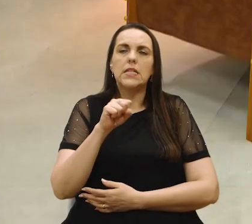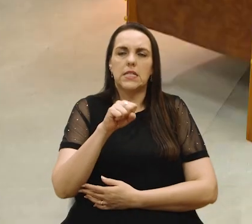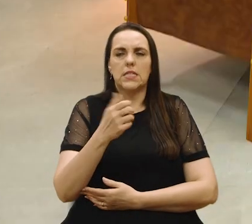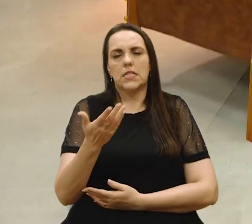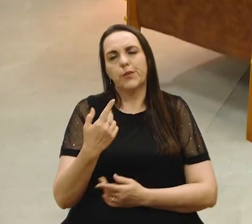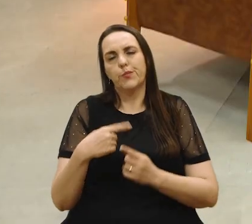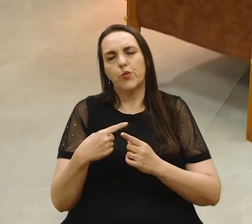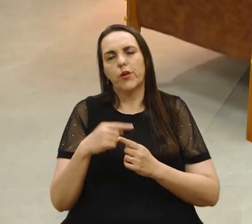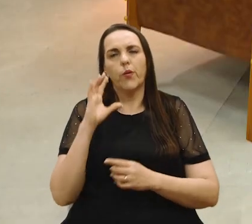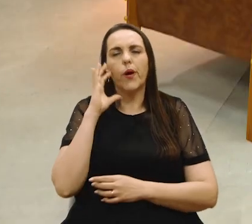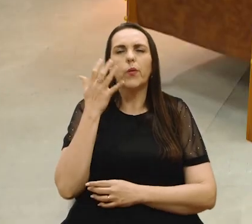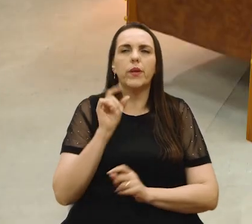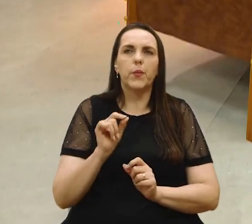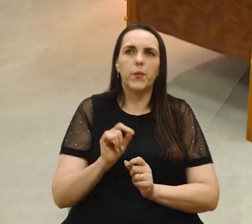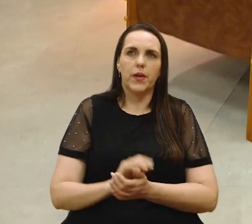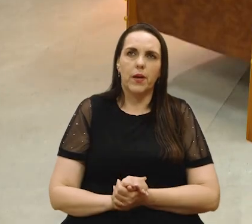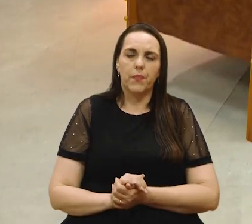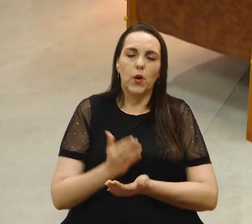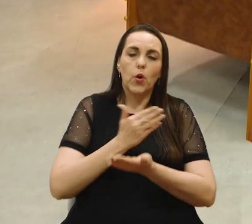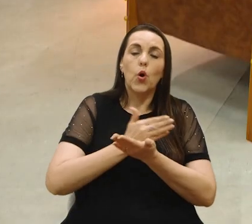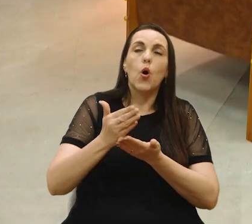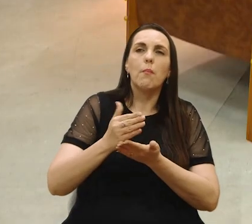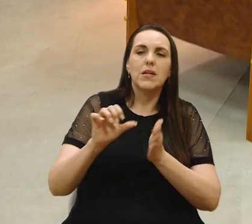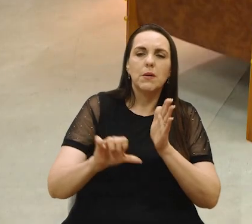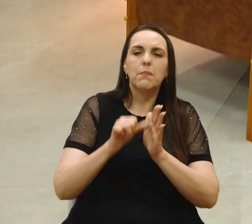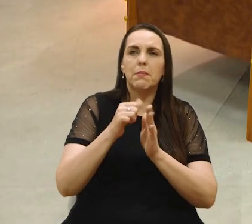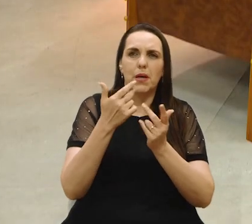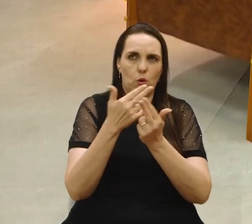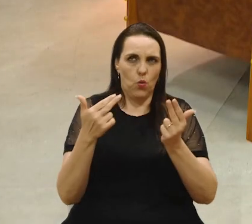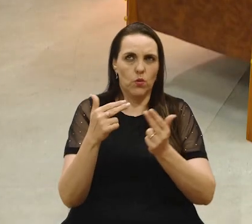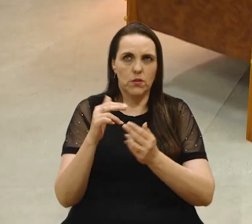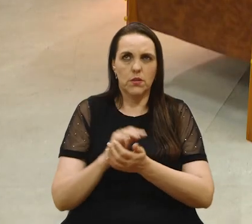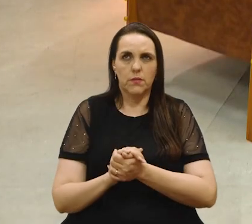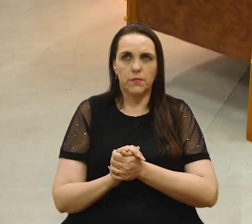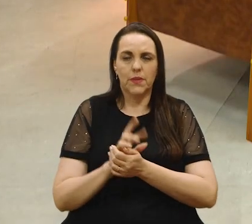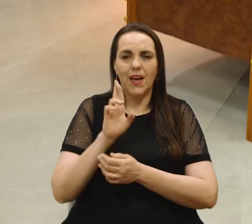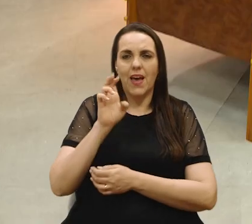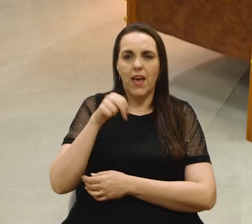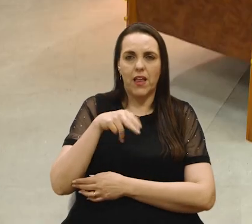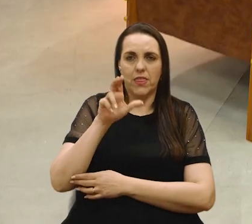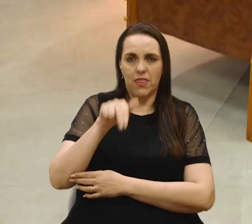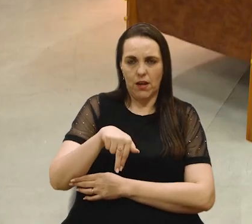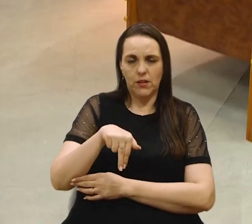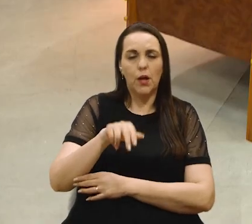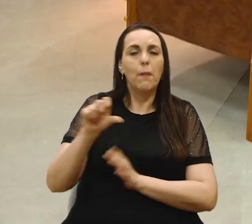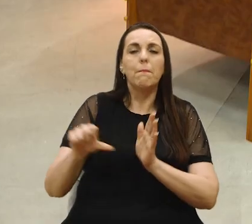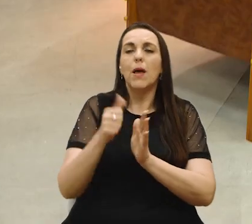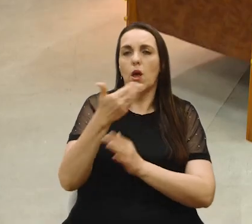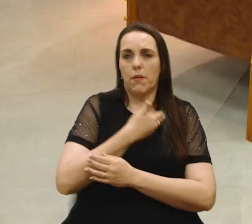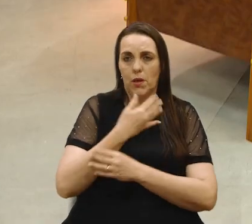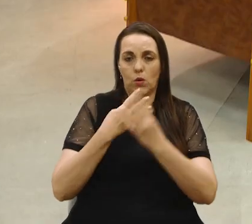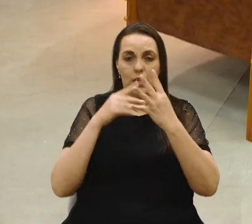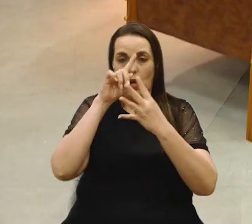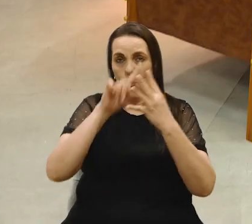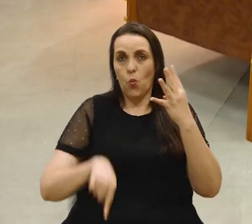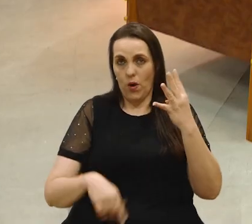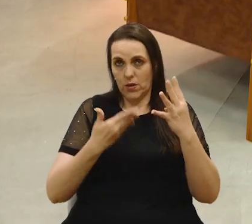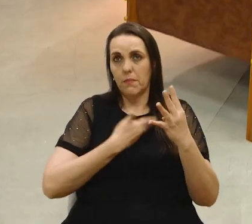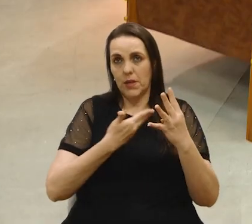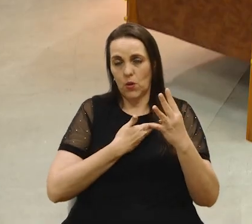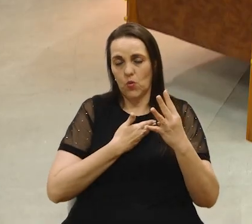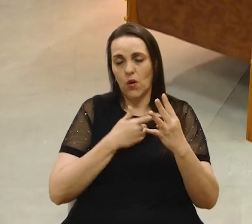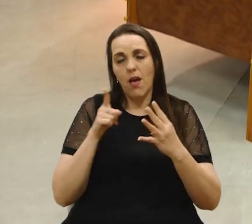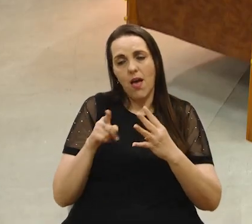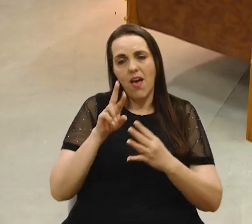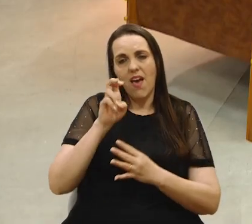o que acontece? Na cena inicial, quando tem a primeira situação com o Renan, que é o melhor amigo dela, eles são em 4 amigos, né? Mas o